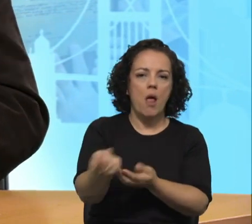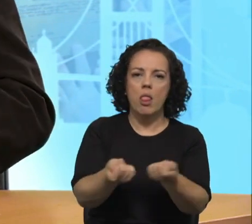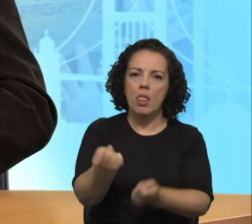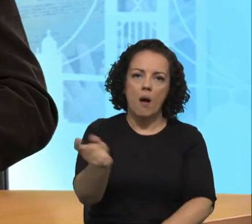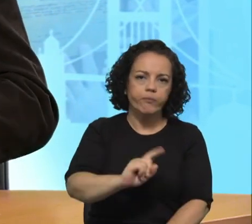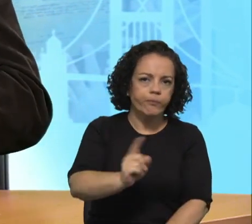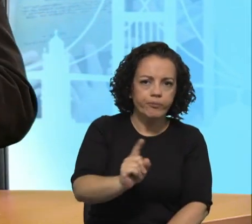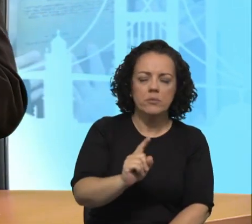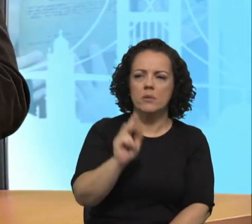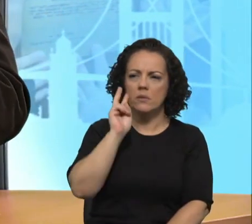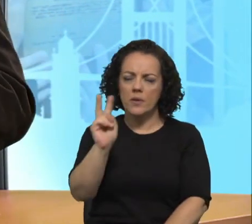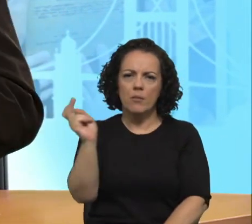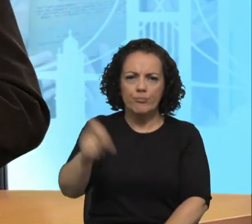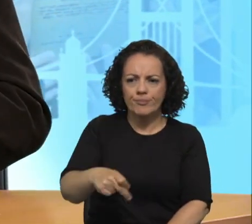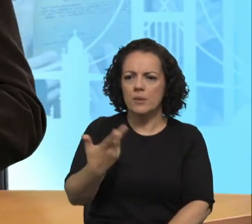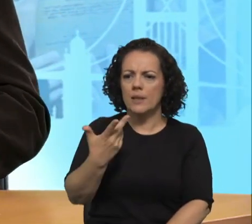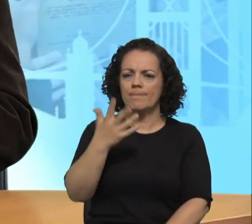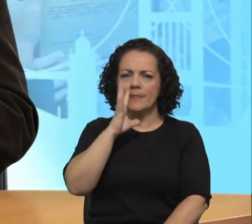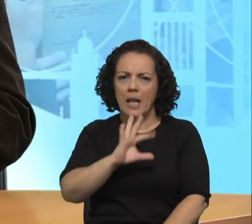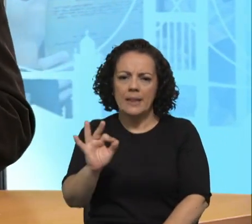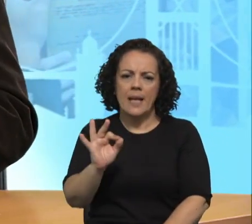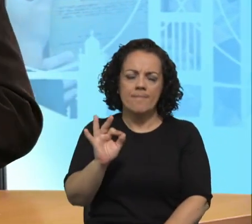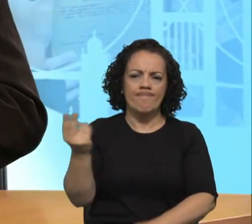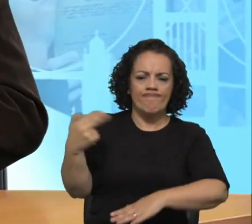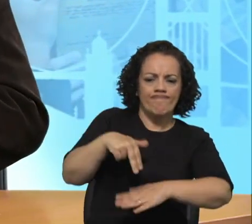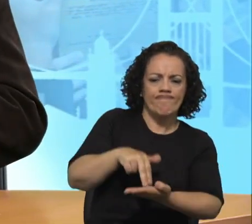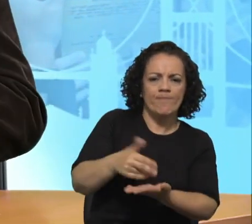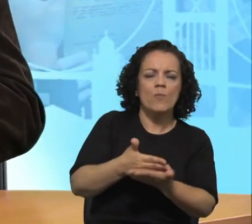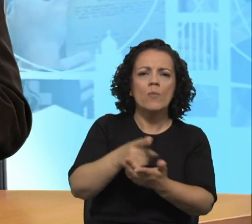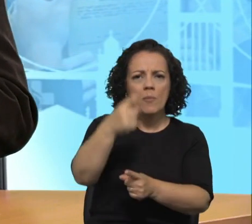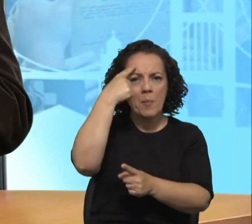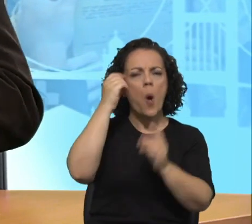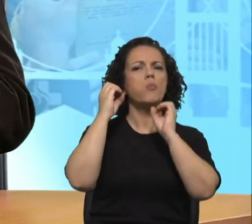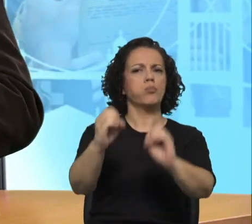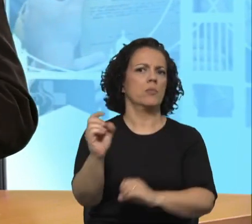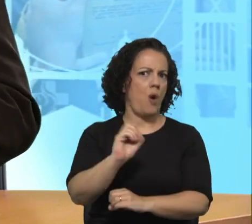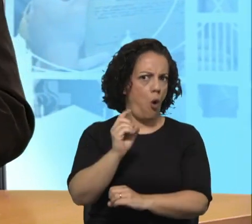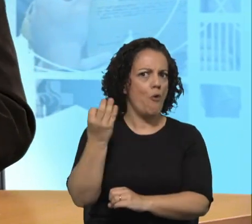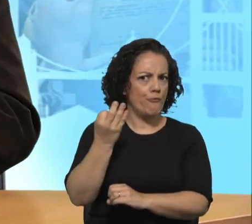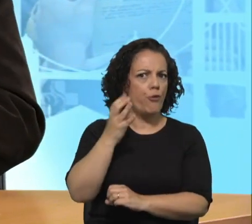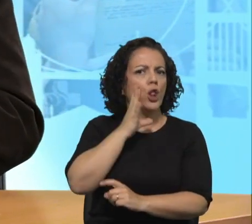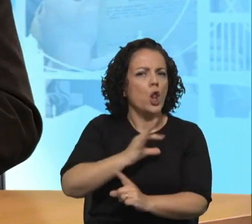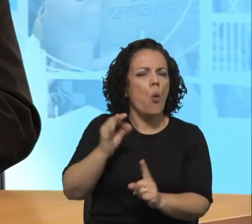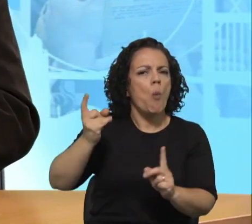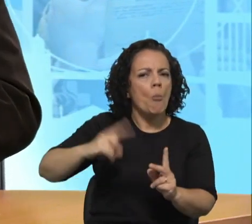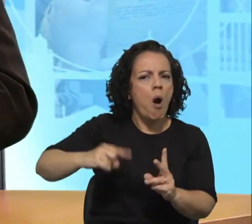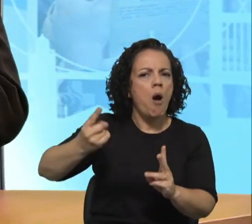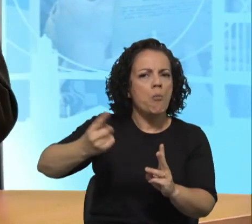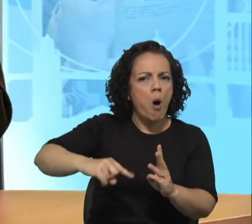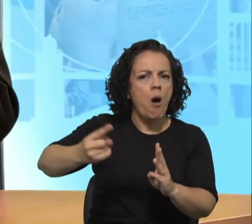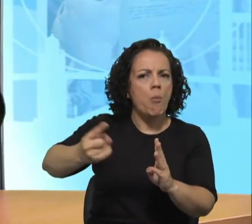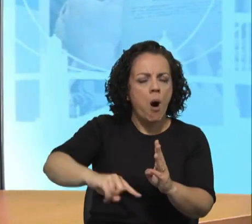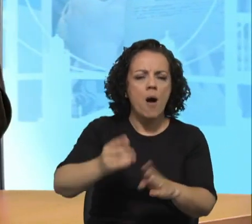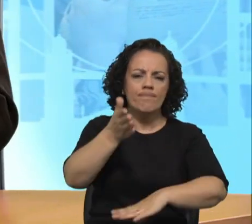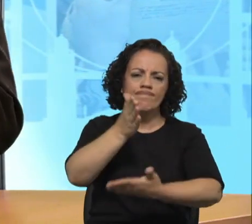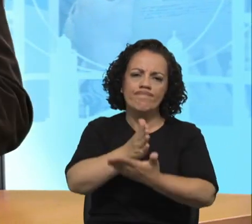possibilidade de uma negociação. Não é que não tenha existido uma negociação, existiram várias negociações, mas negociações